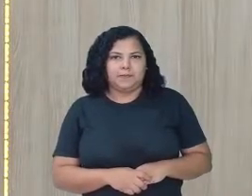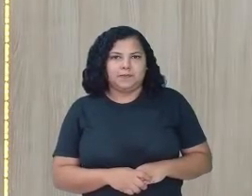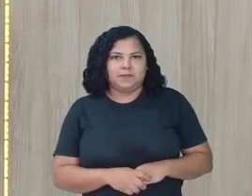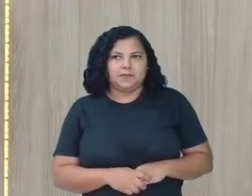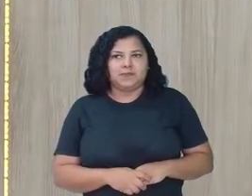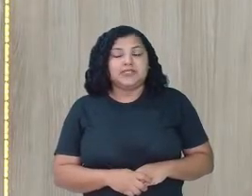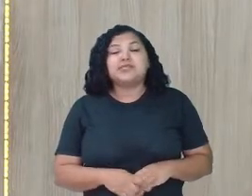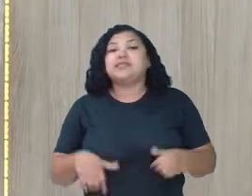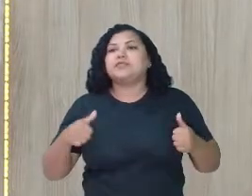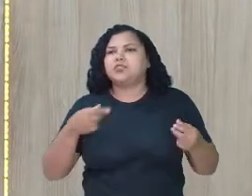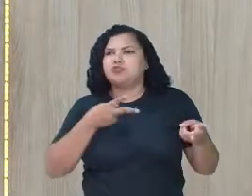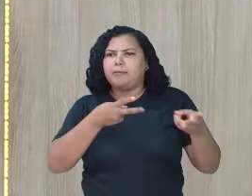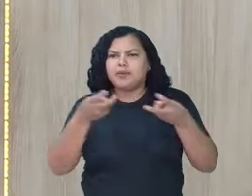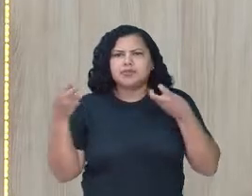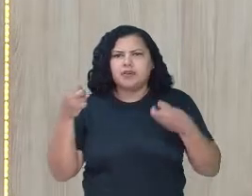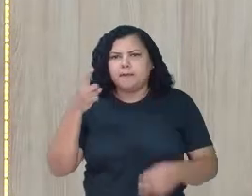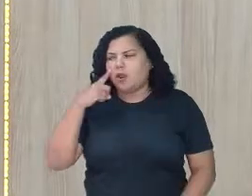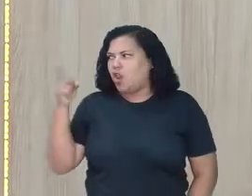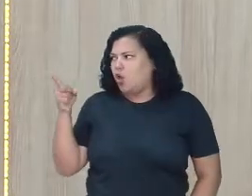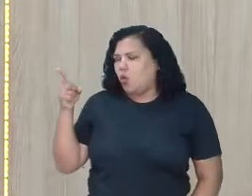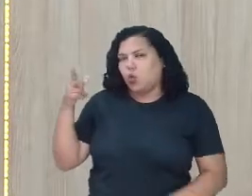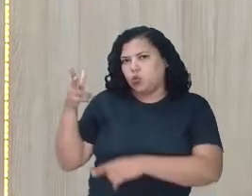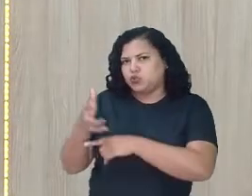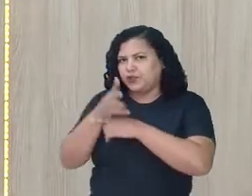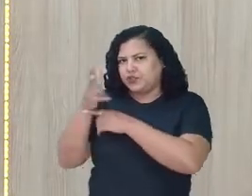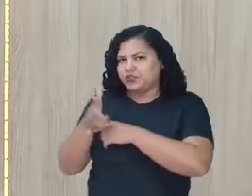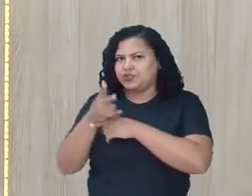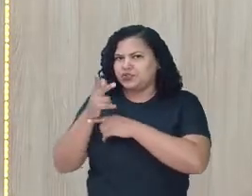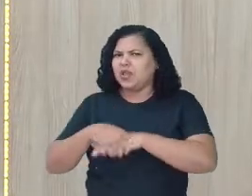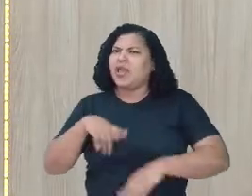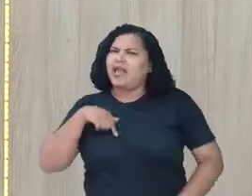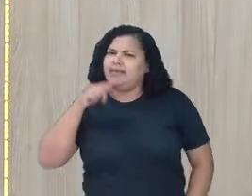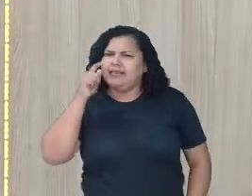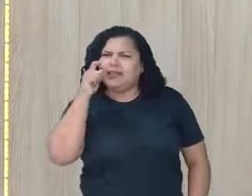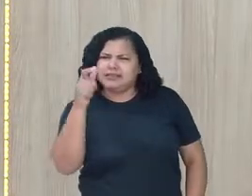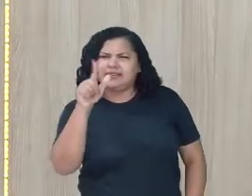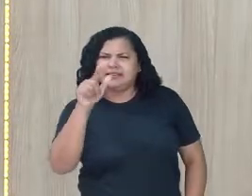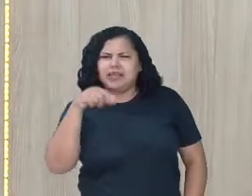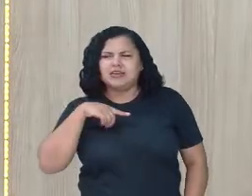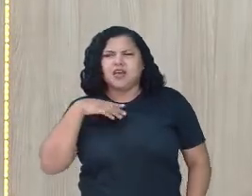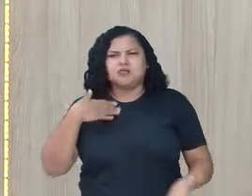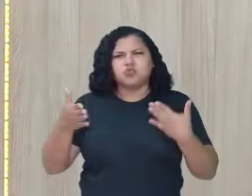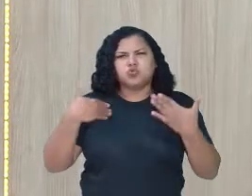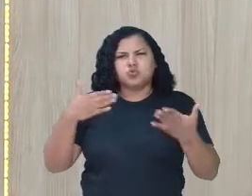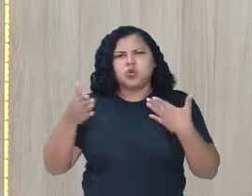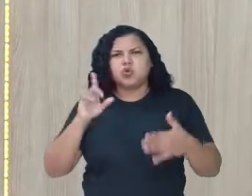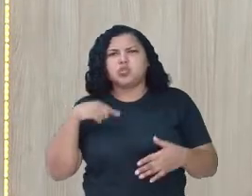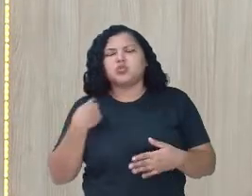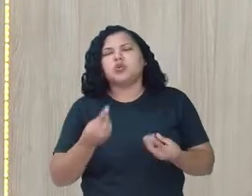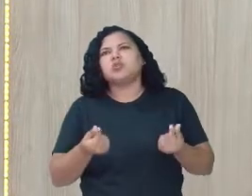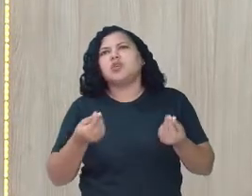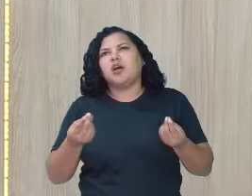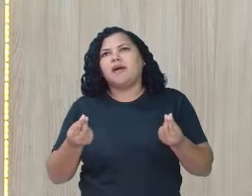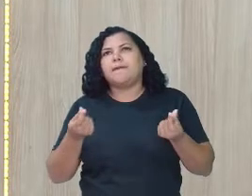Pois é, vocês viram aí, né, no vídeo, tão interessante, né, essa discussão da nossa